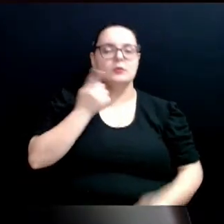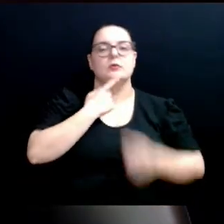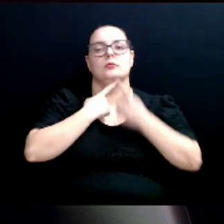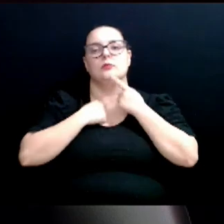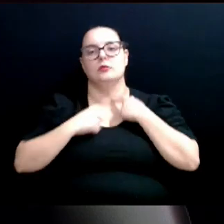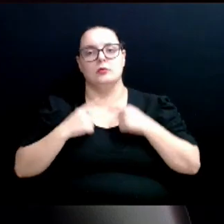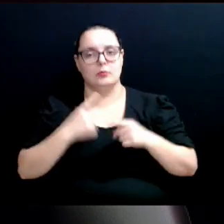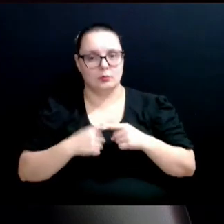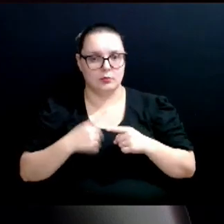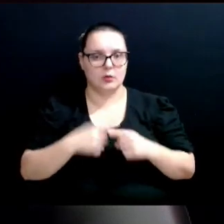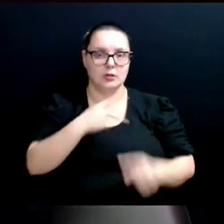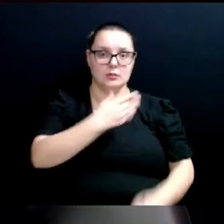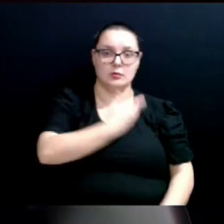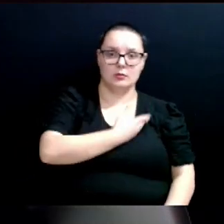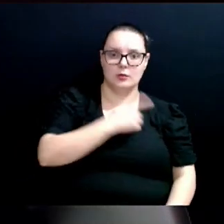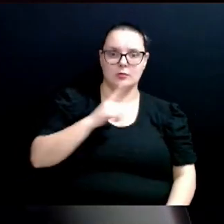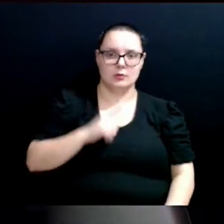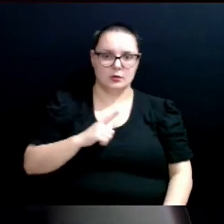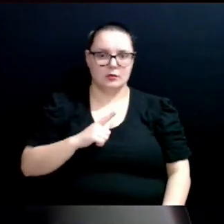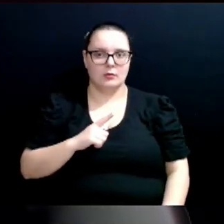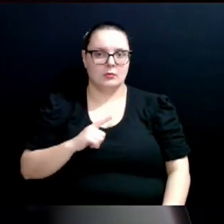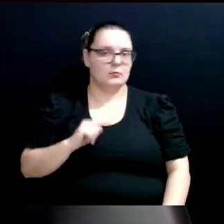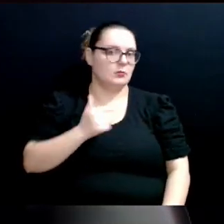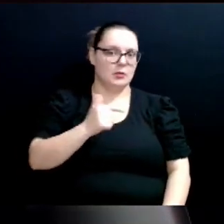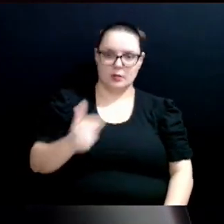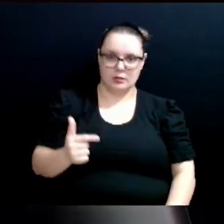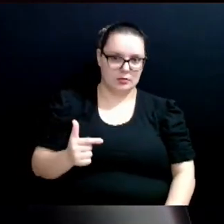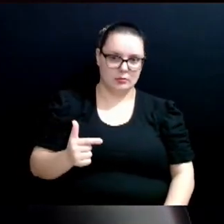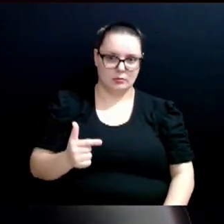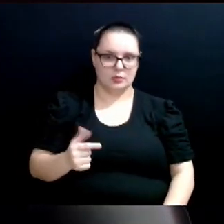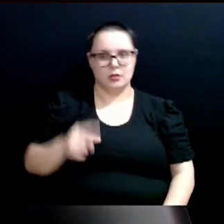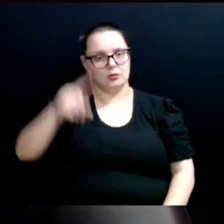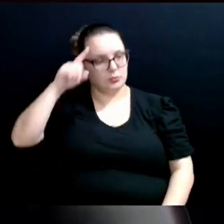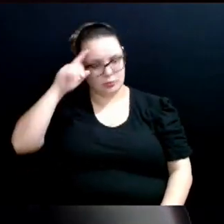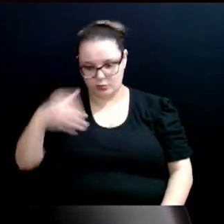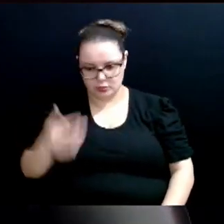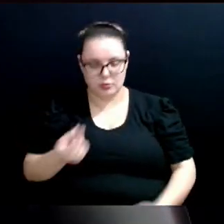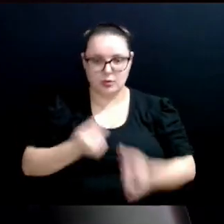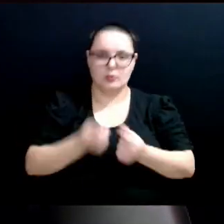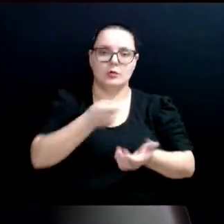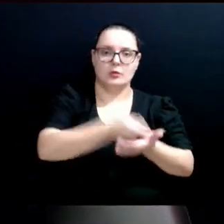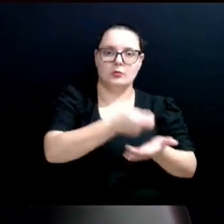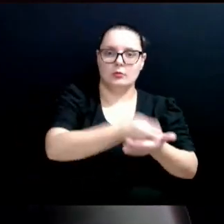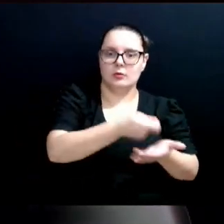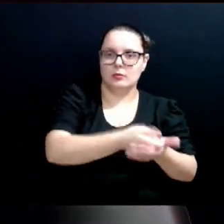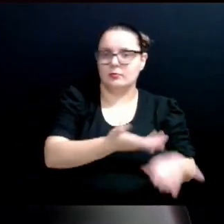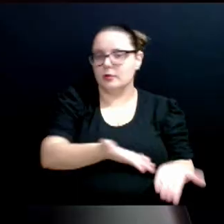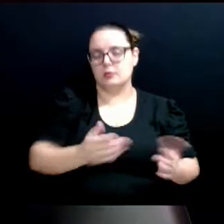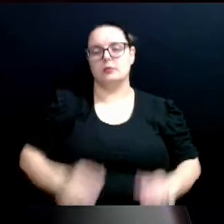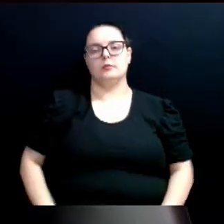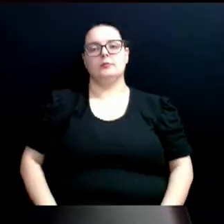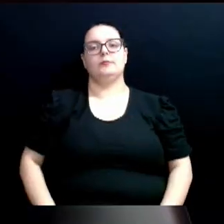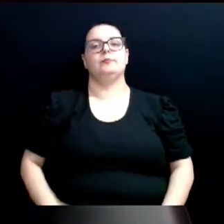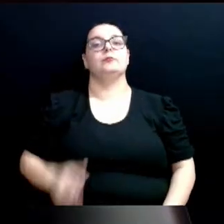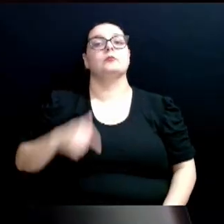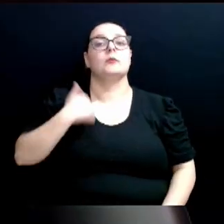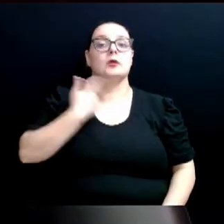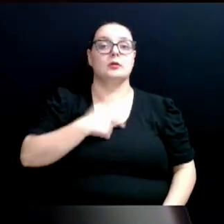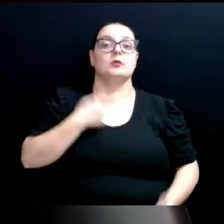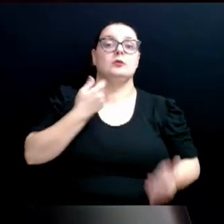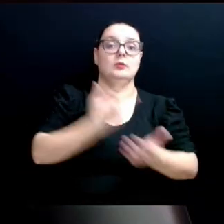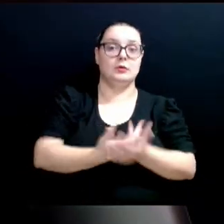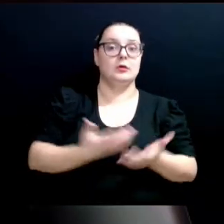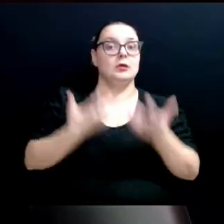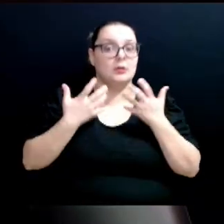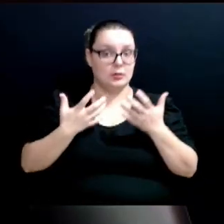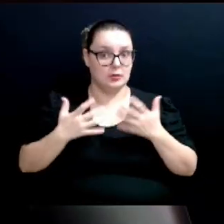tem. Só que eu não tenho condição de todos os dias te dar esse dinheiro. Então, a gente vai comprar o que você gostaria de uma forma saudável